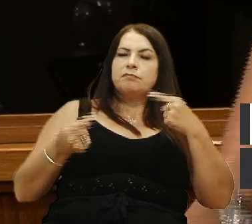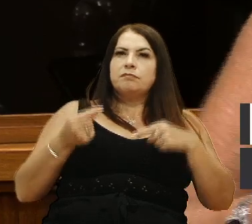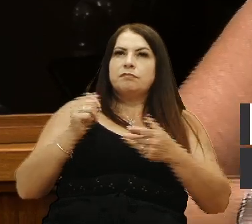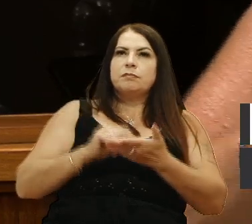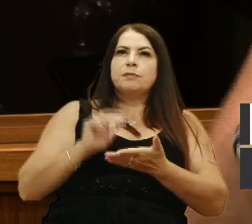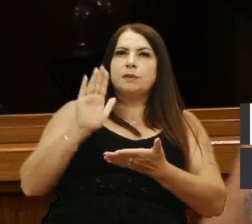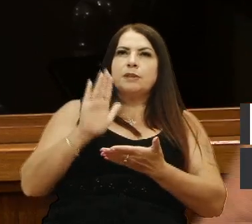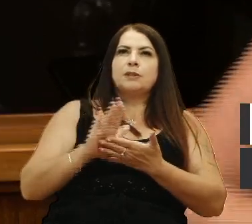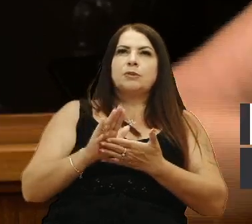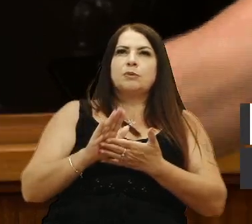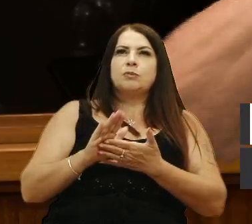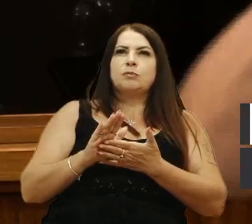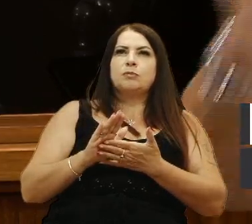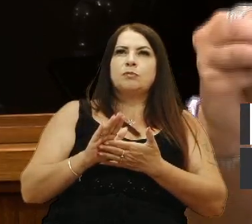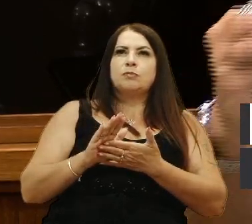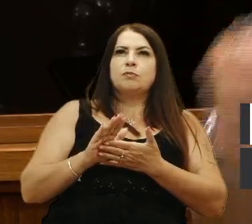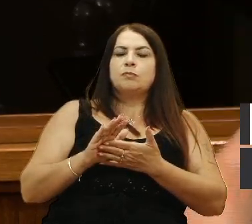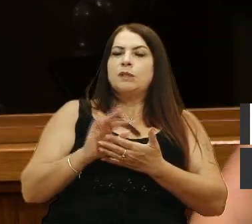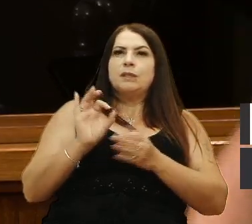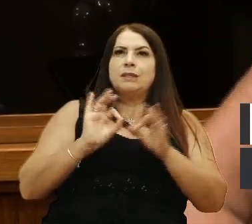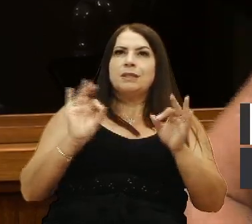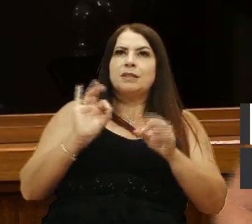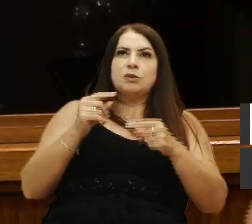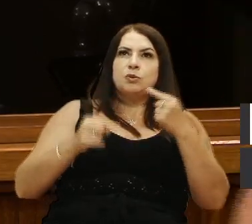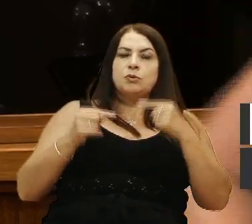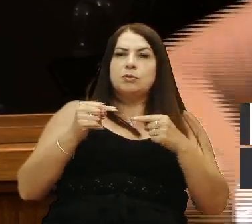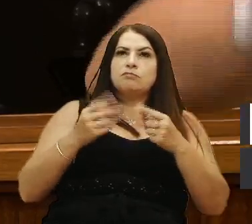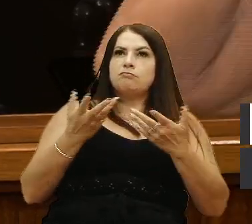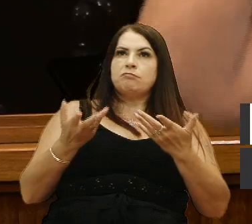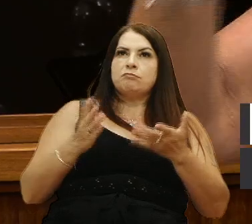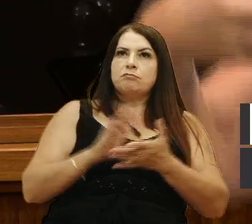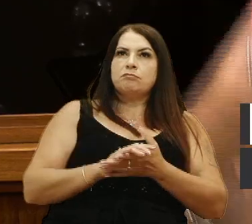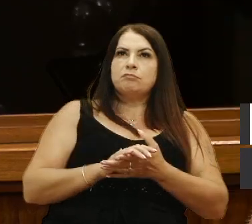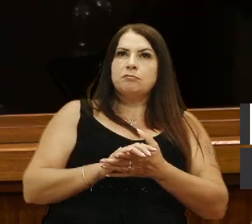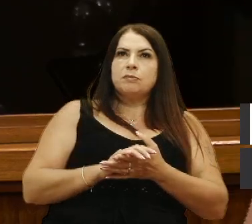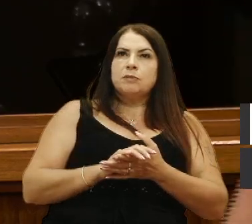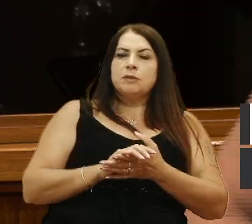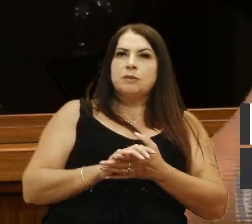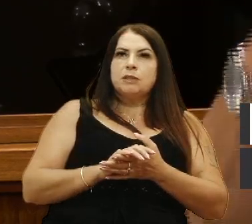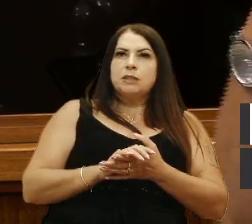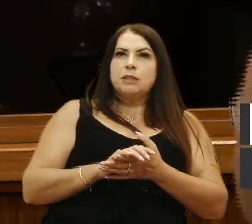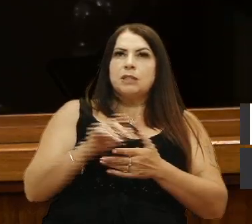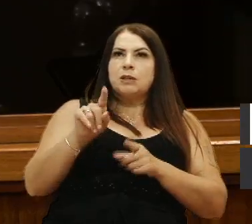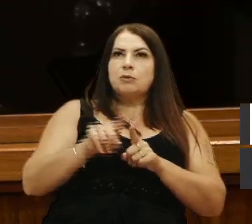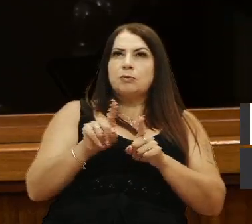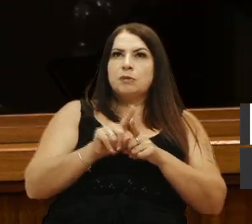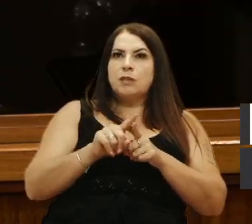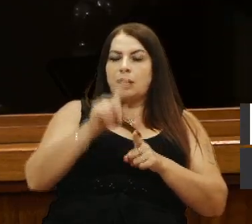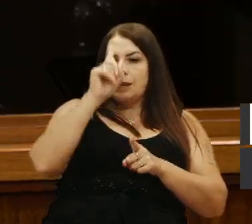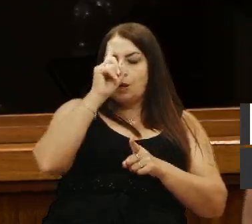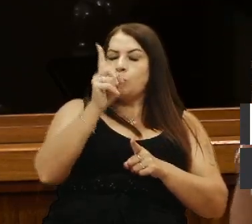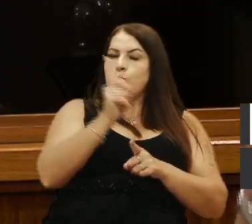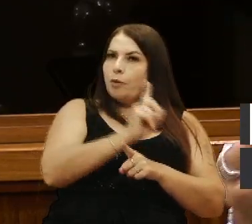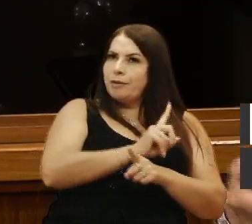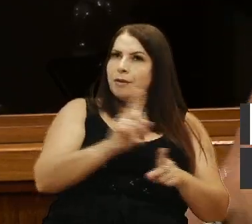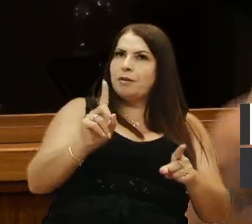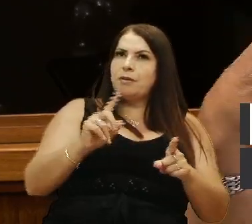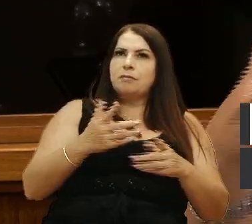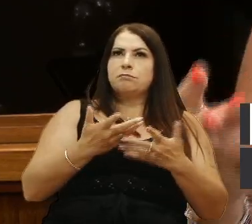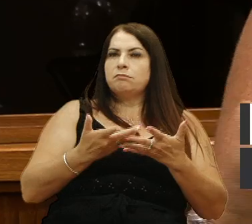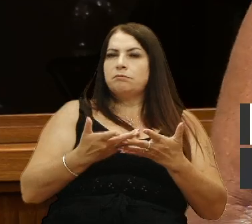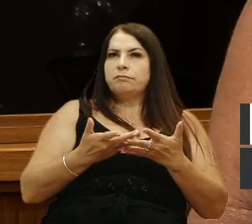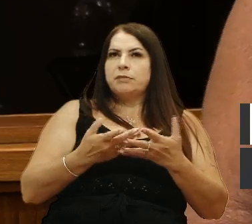parte não teve possível. uma discussão alguma, foi uma questão unilateral, autoritária,